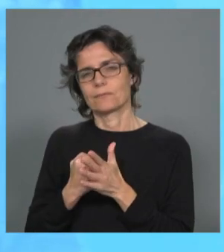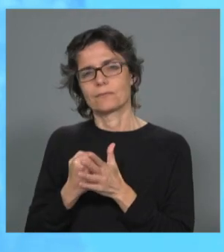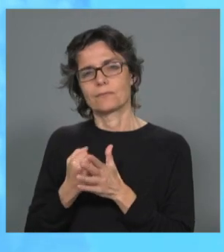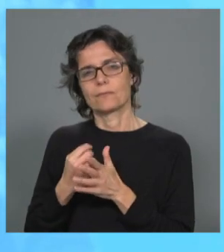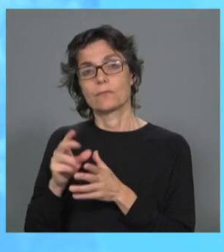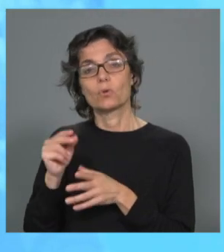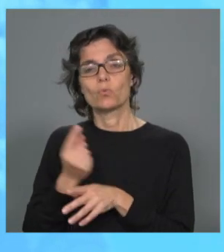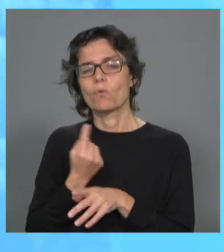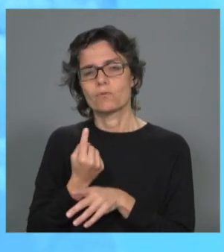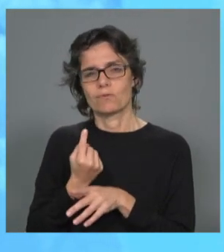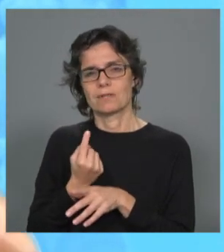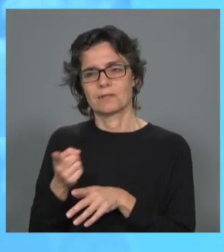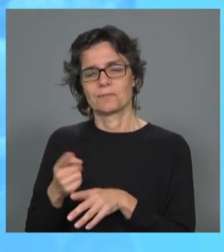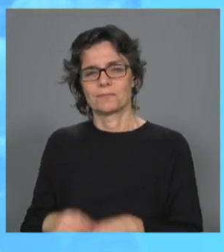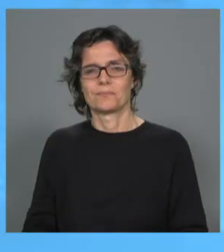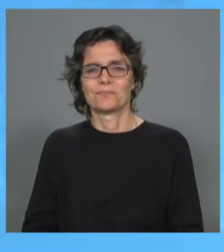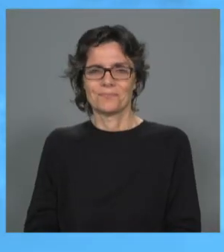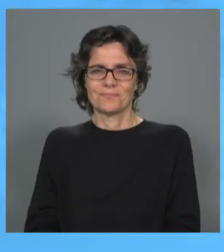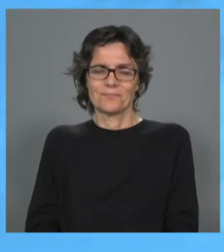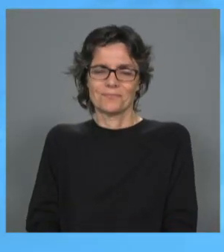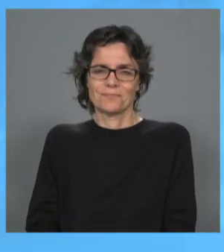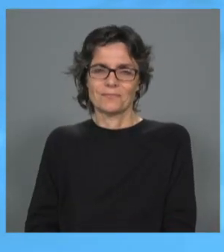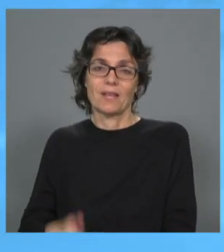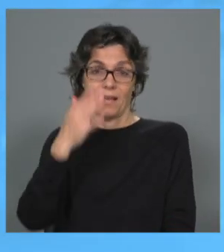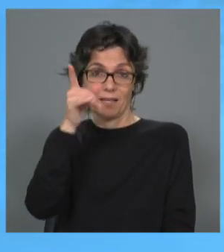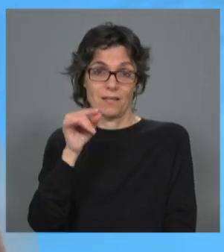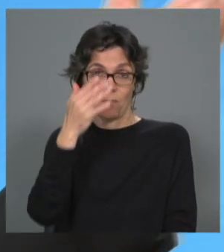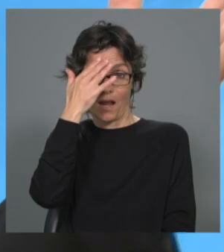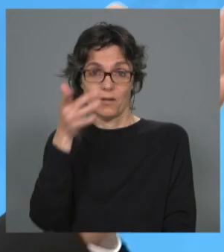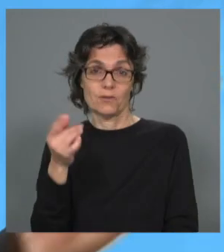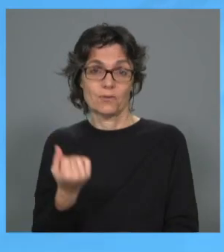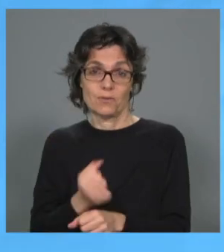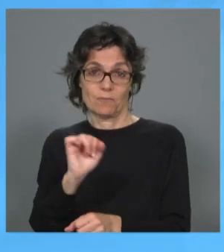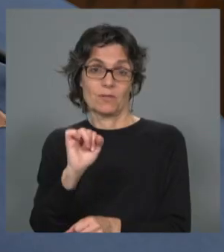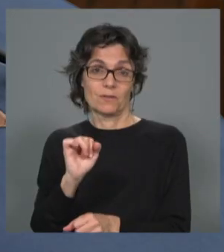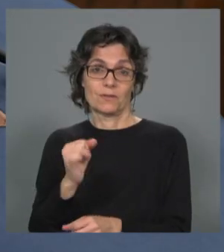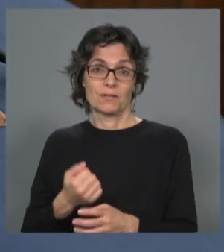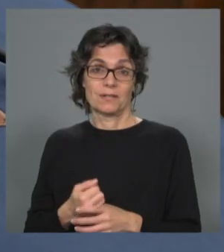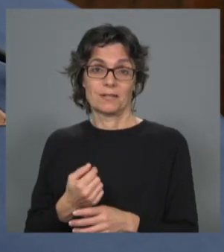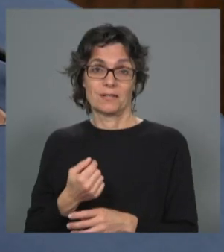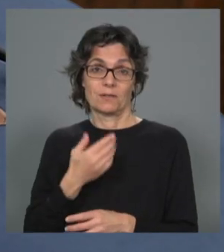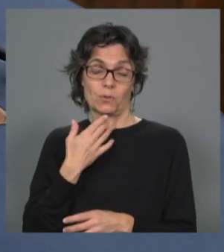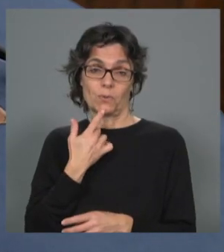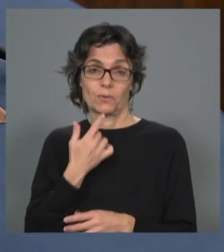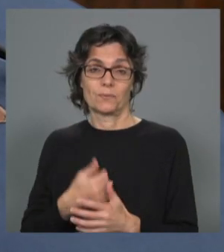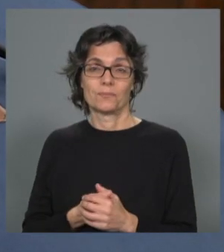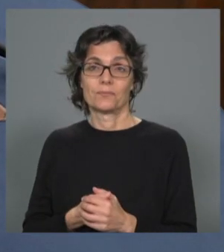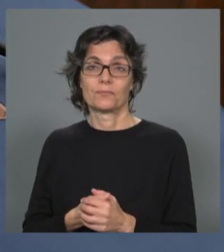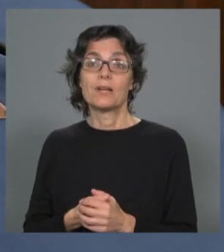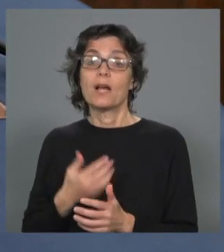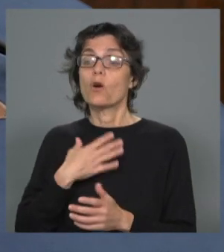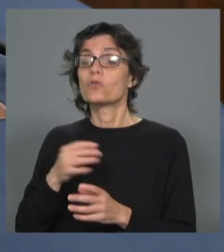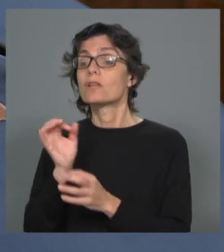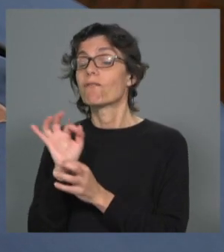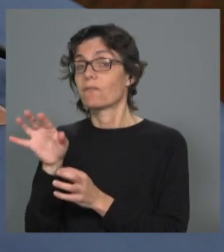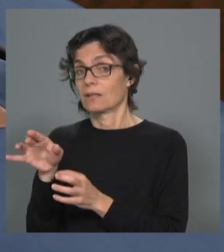sentem. E aqui acredito que o Dr. Pedro tenha muitas experiências que lhe chegam às mãos também, de quem teve uma vida ativa enorme. Eu queria aqui acrescentar alguma coisa ao que a irmã